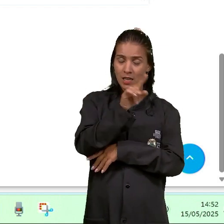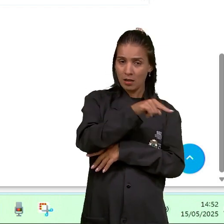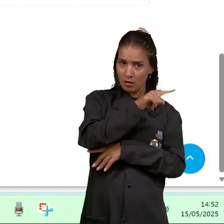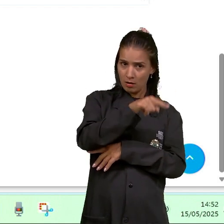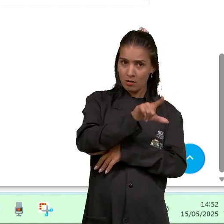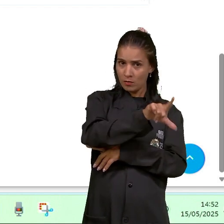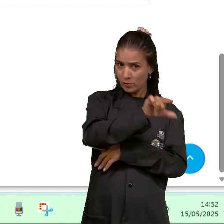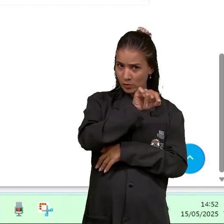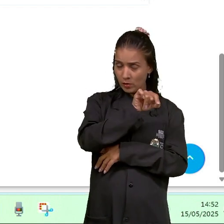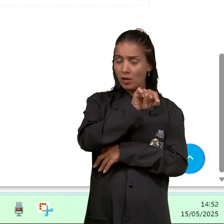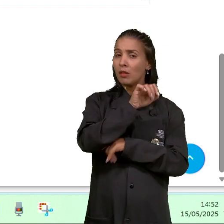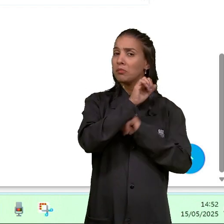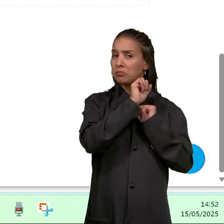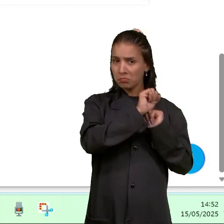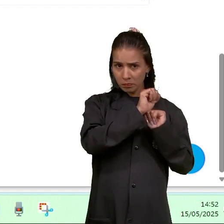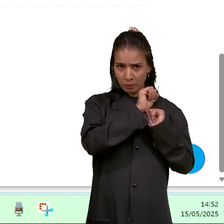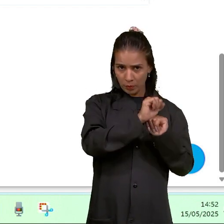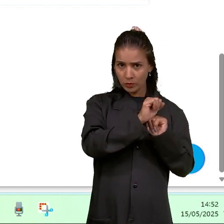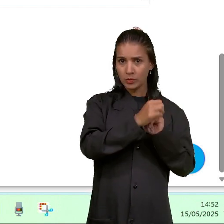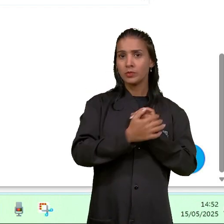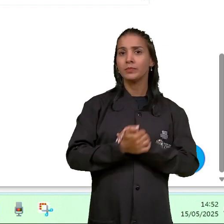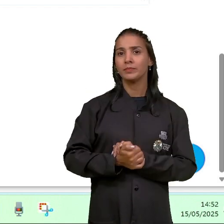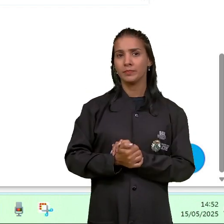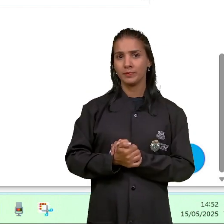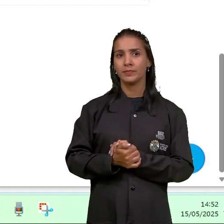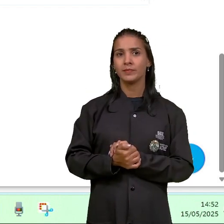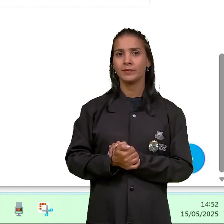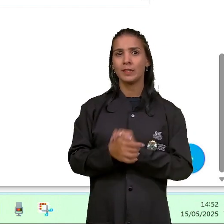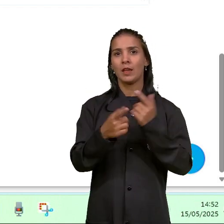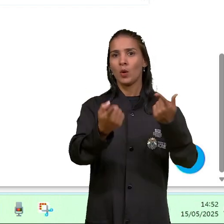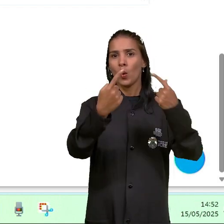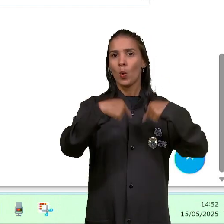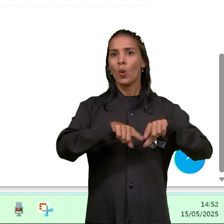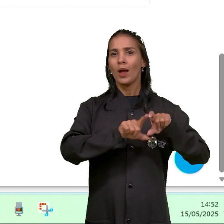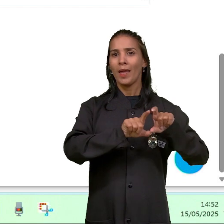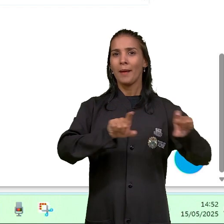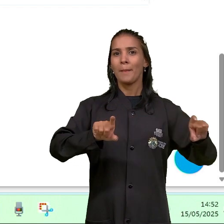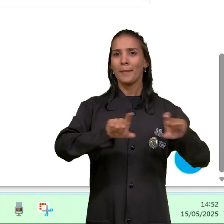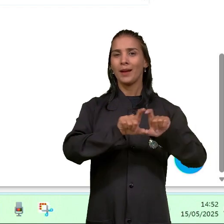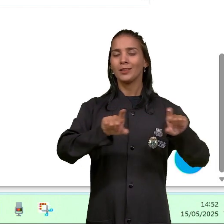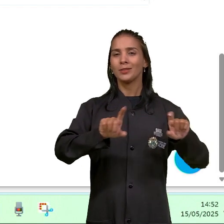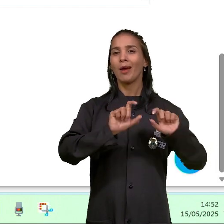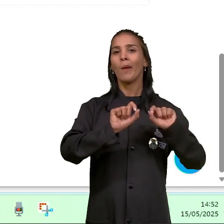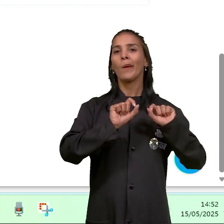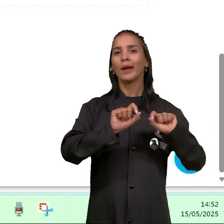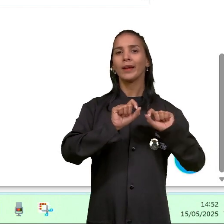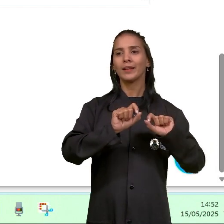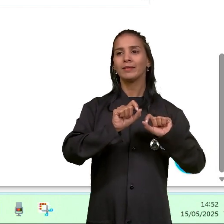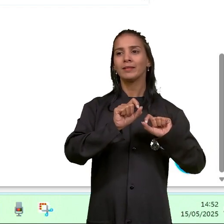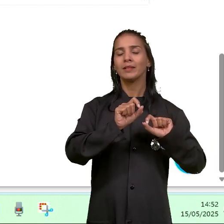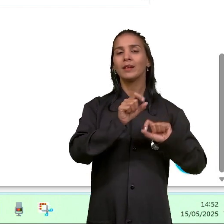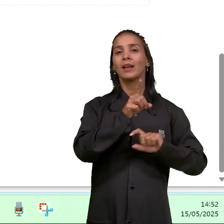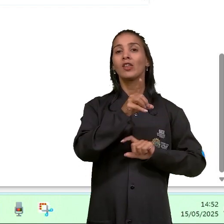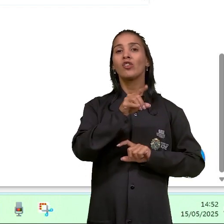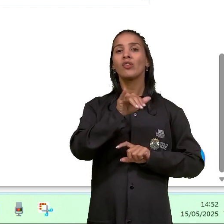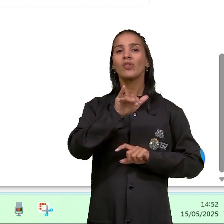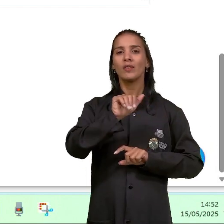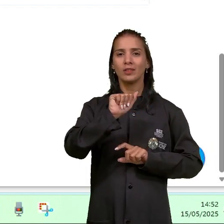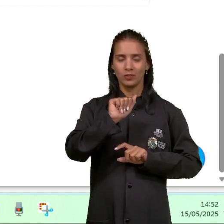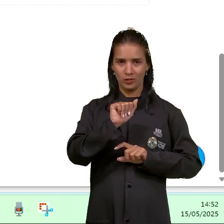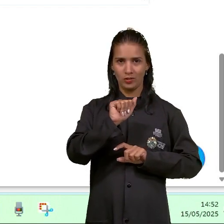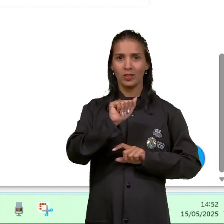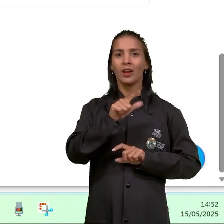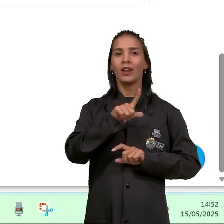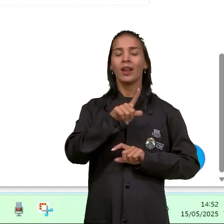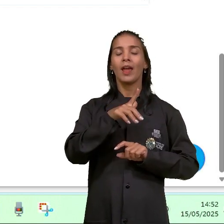documento nesse processo, tá? Aqui embaixo, essa validade aqui é o tempo que esse processo vai ficar com